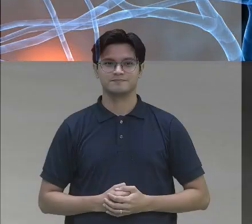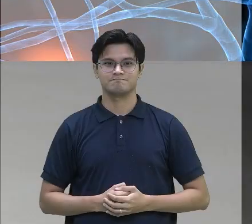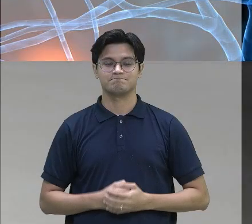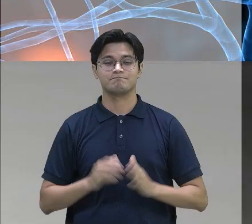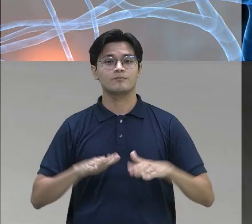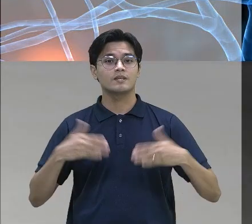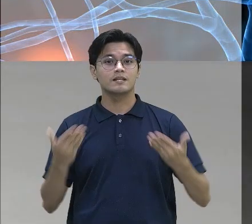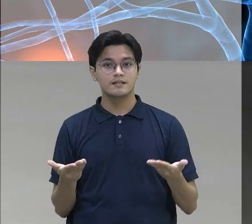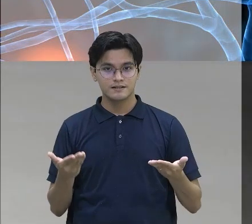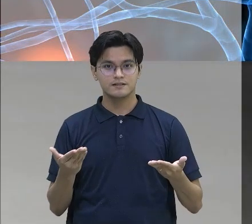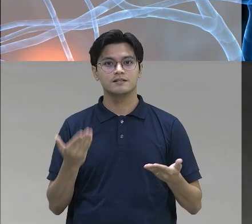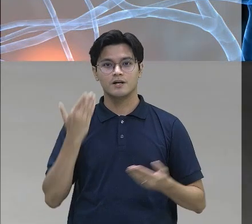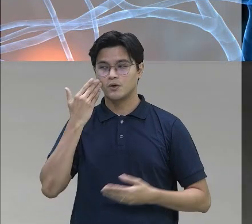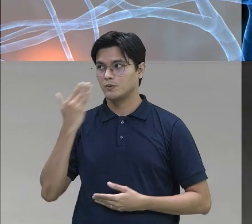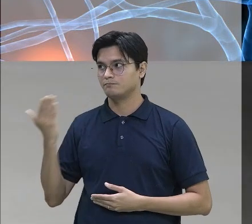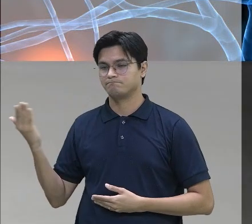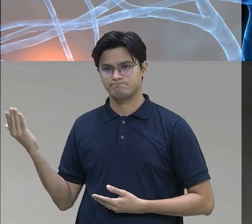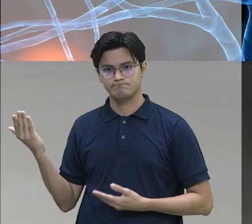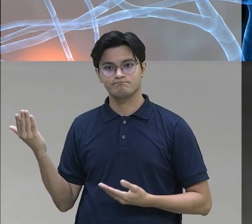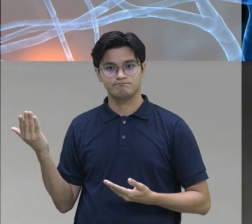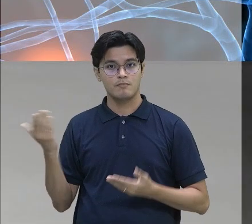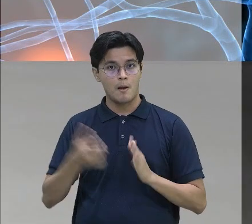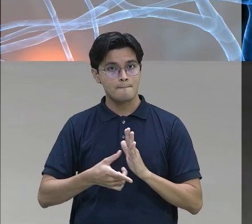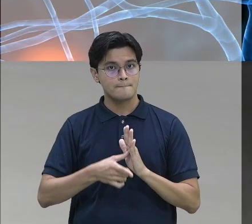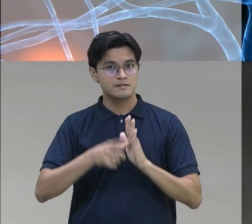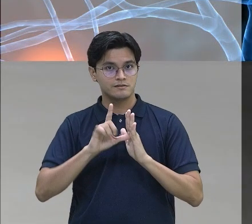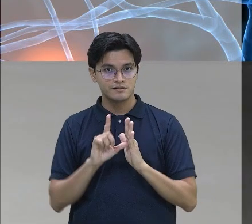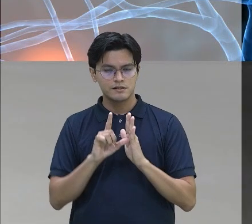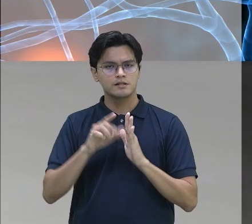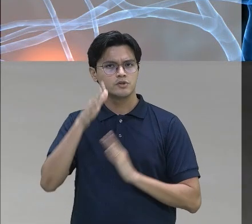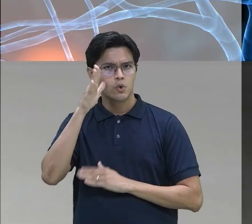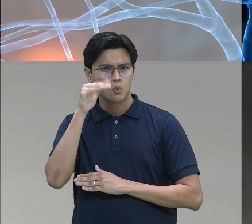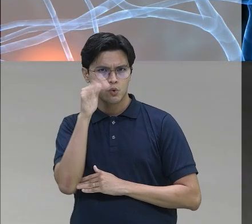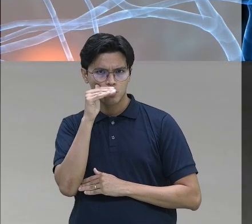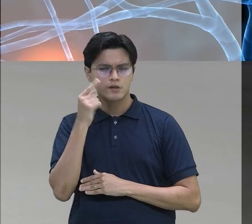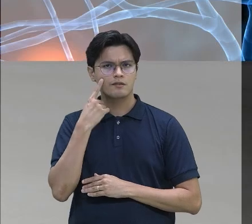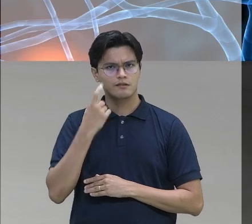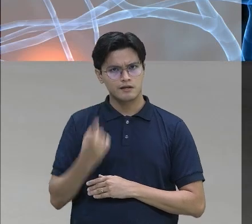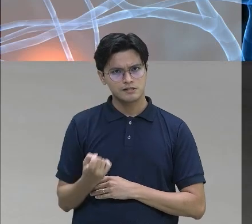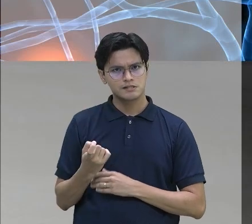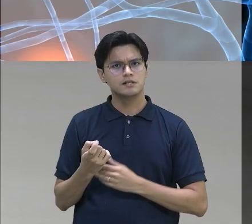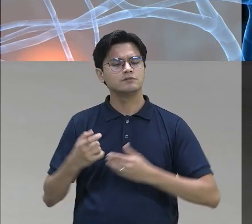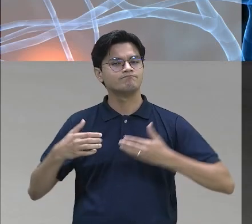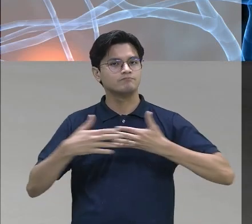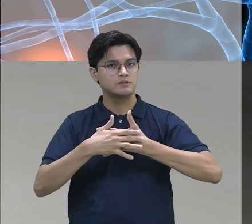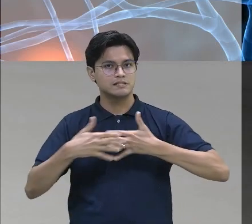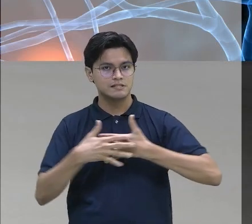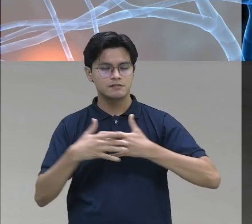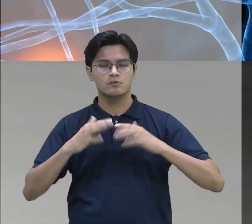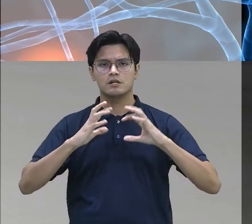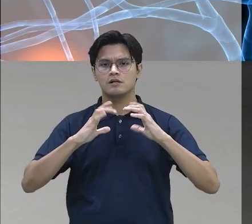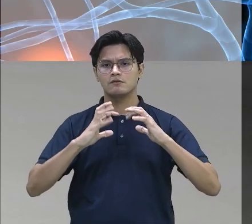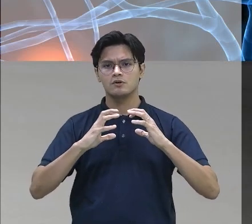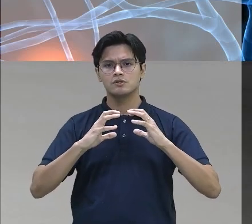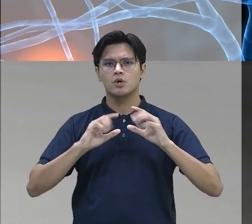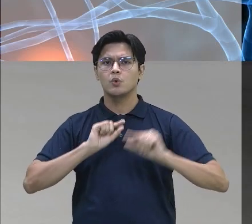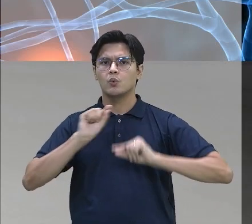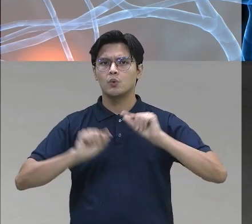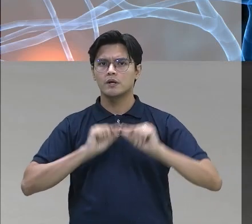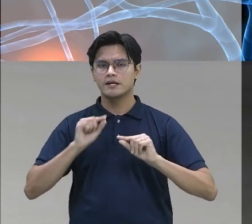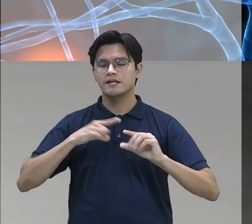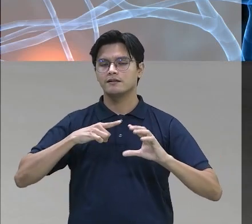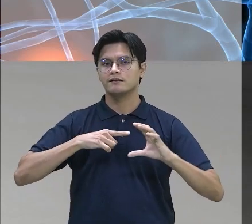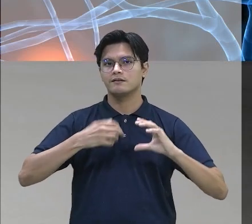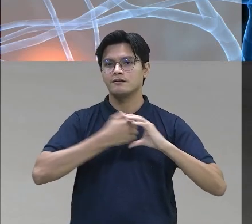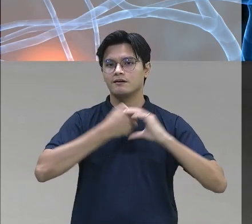Então, trago a vocês aí uma curiosidade bem interessante, que é o tecido nervoso. Bem, o tecido nervoso ele é